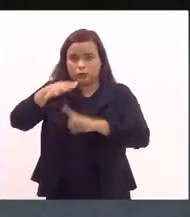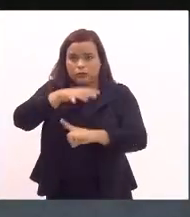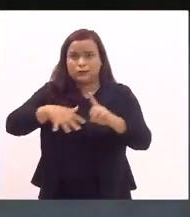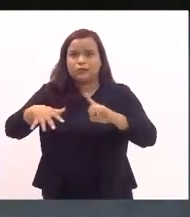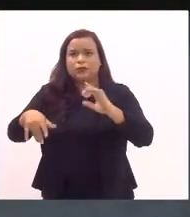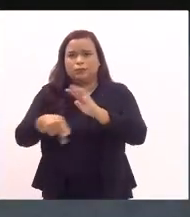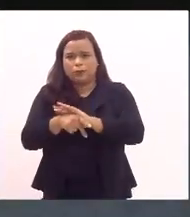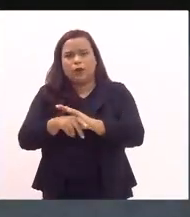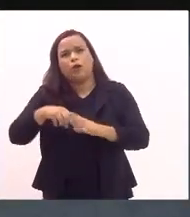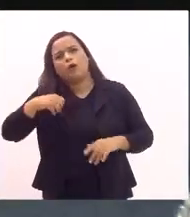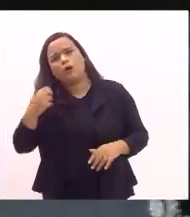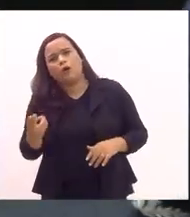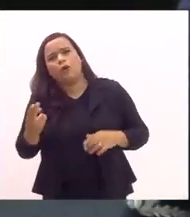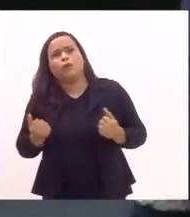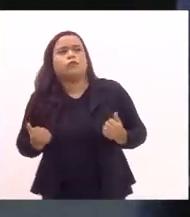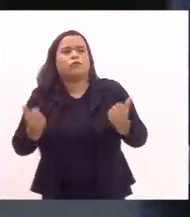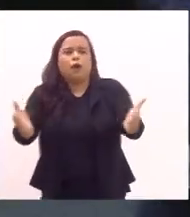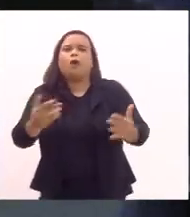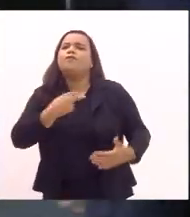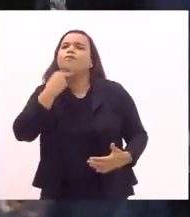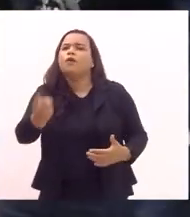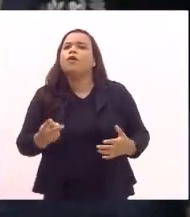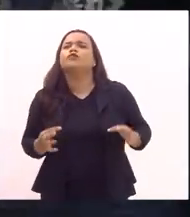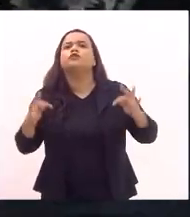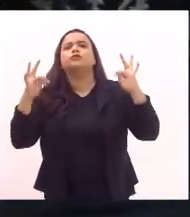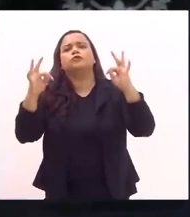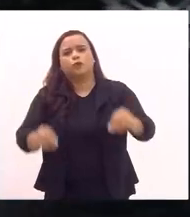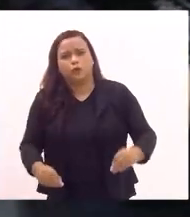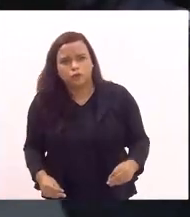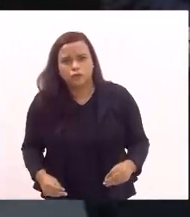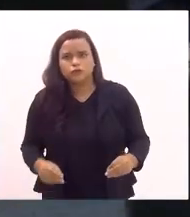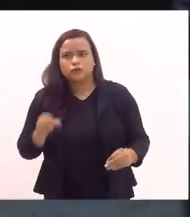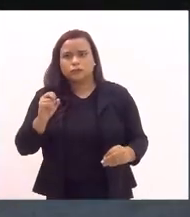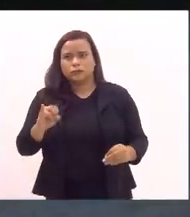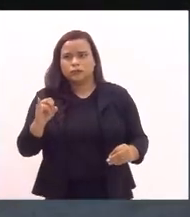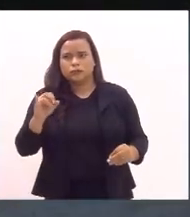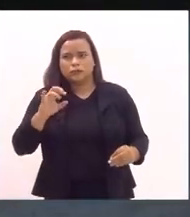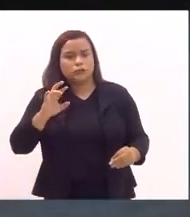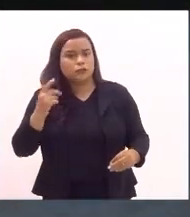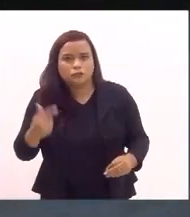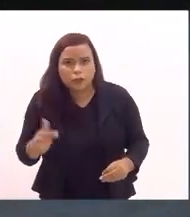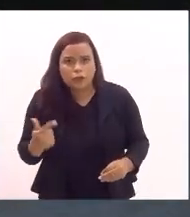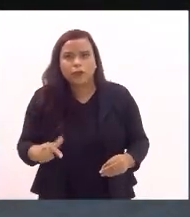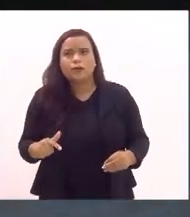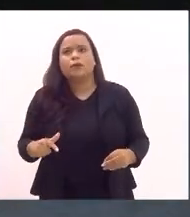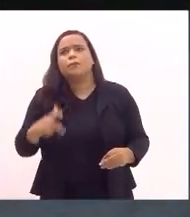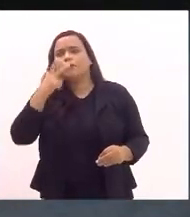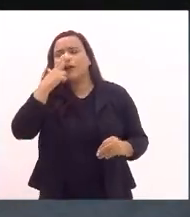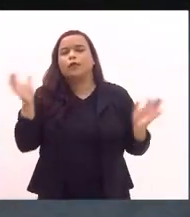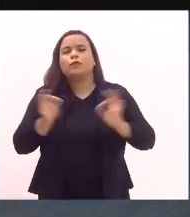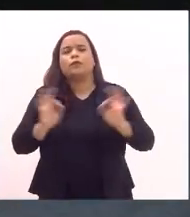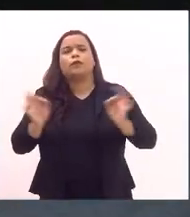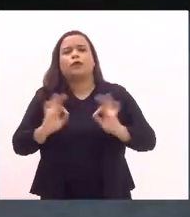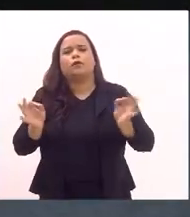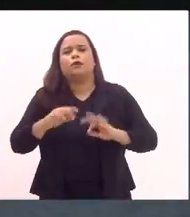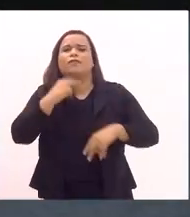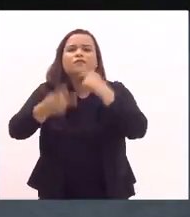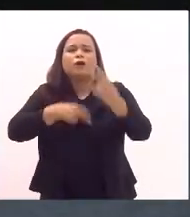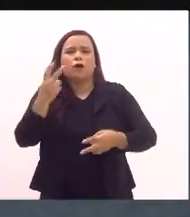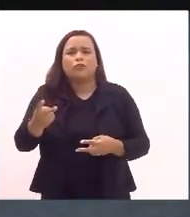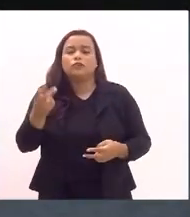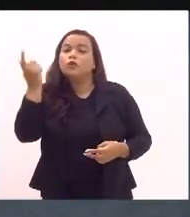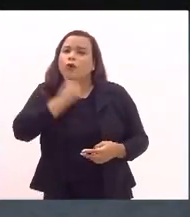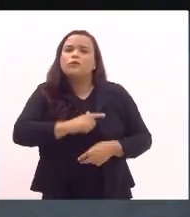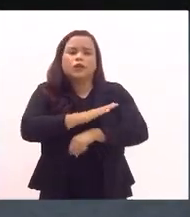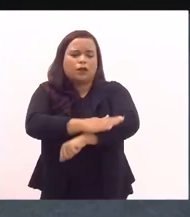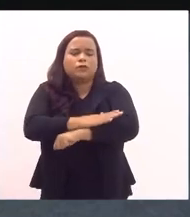ou da voz a todos é como se não desce voz da ninguém peça que é verdade nós só teremos uma sociedade sem racismo